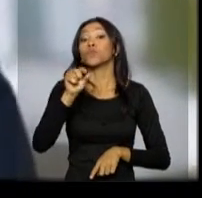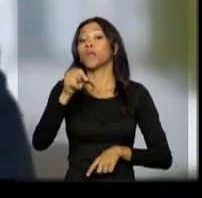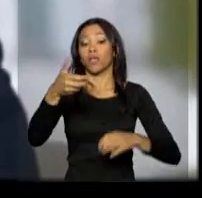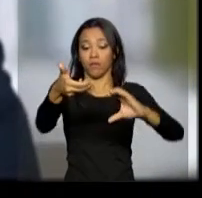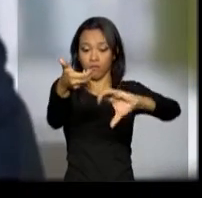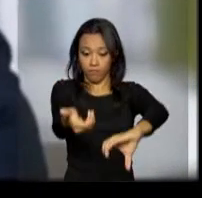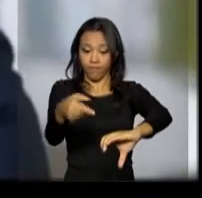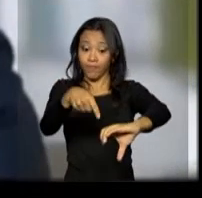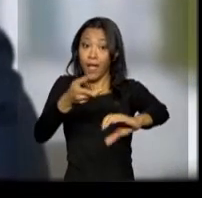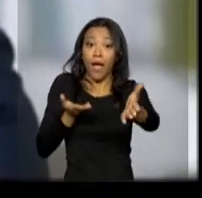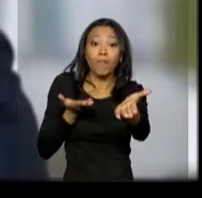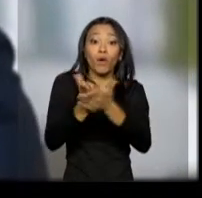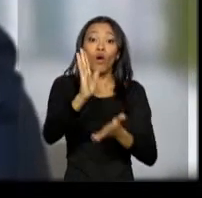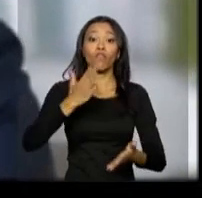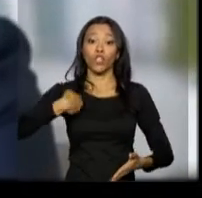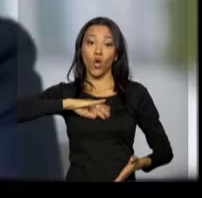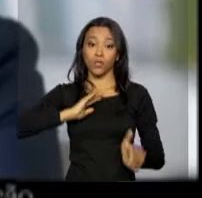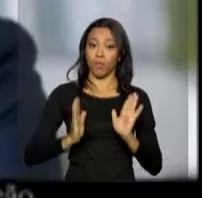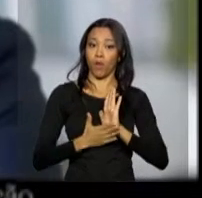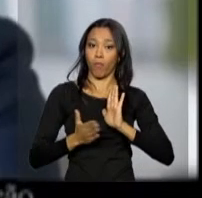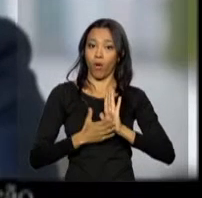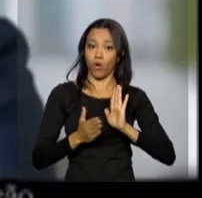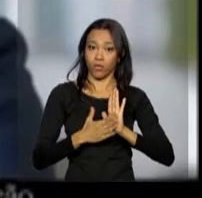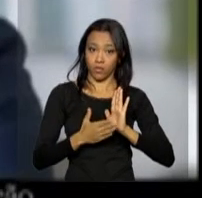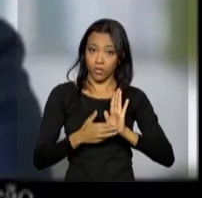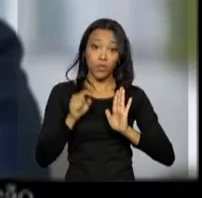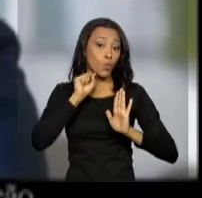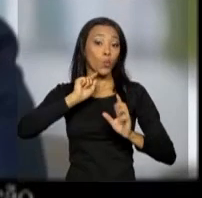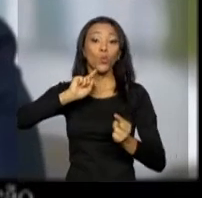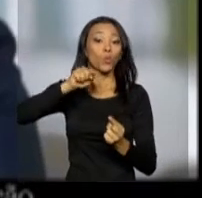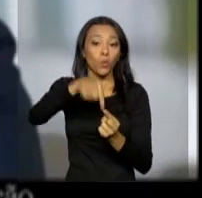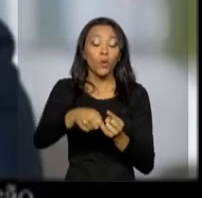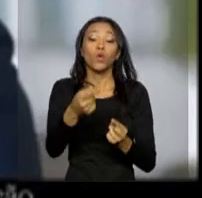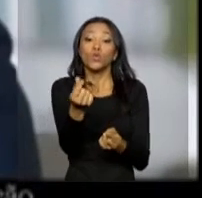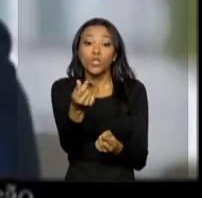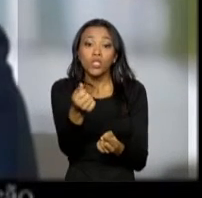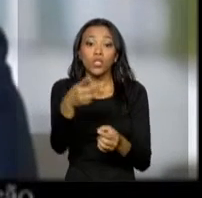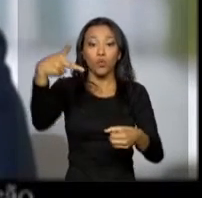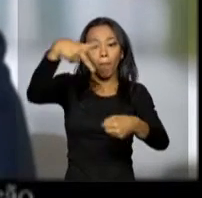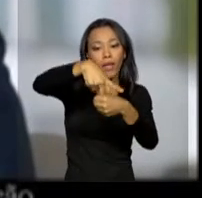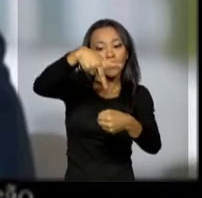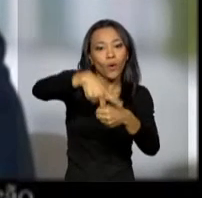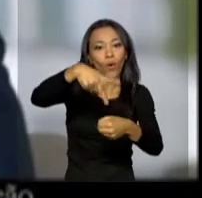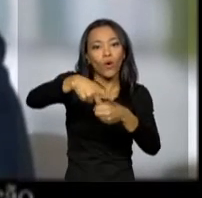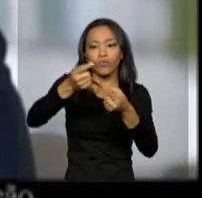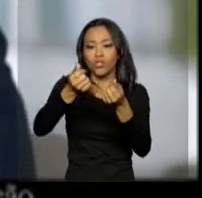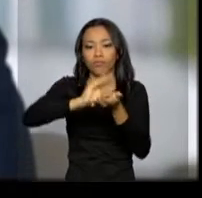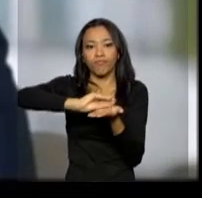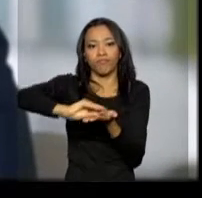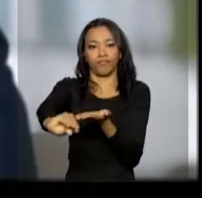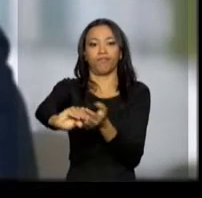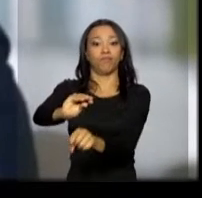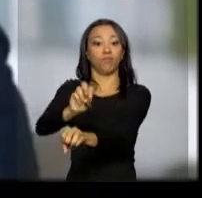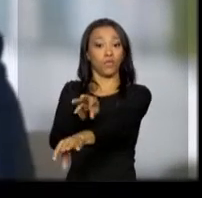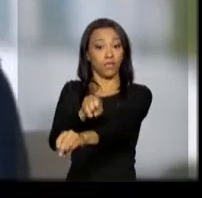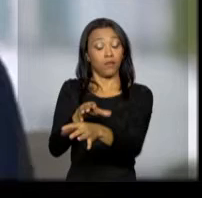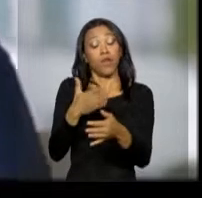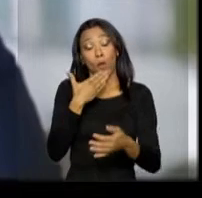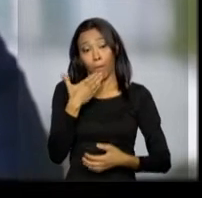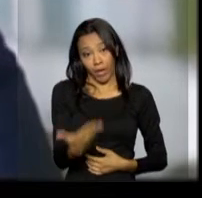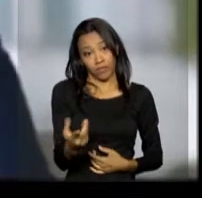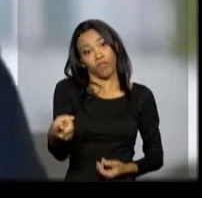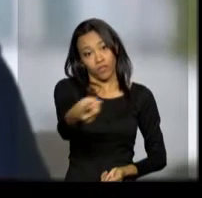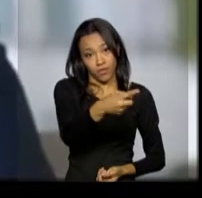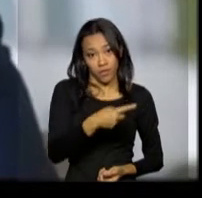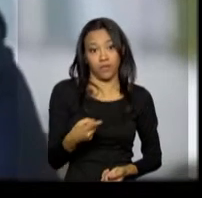Nacional aprove nossa proposta de destinar os recursos do petróleo para a educação. Peço a vocês